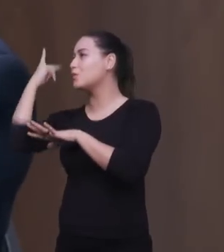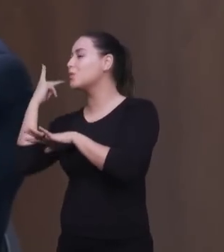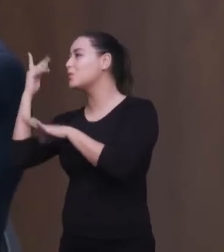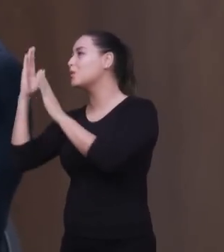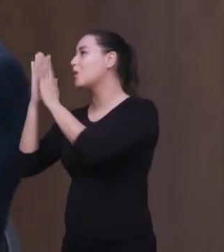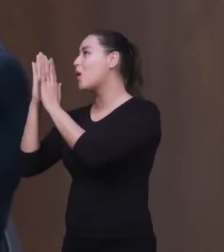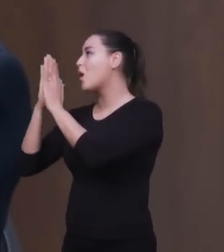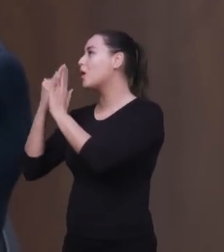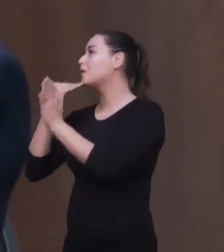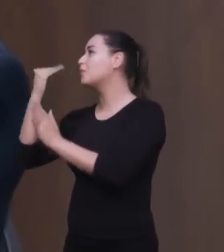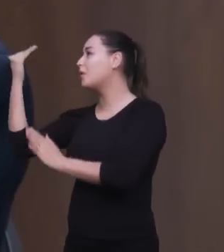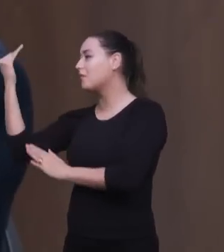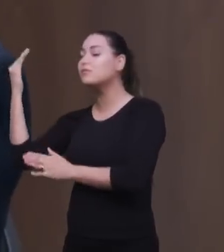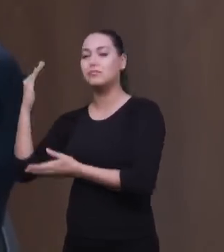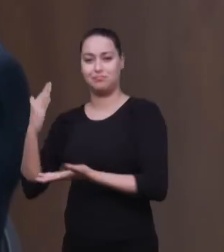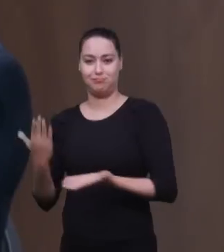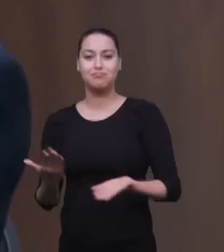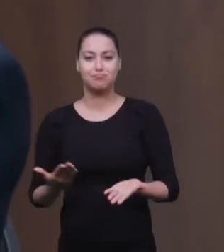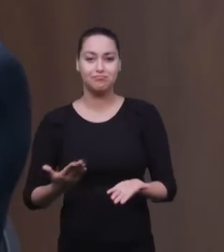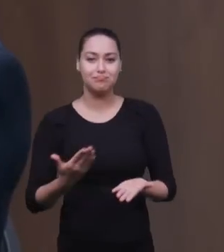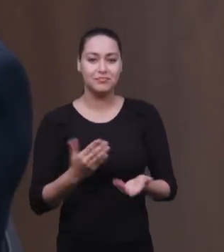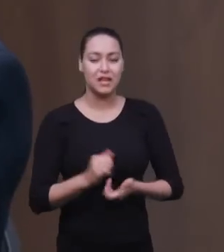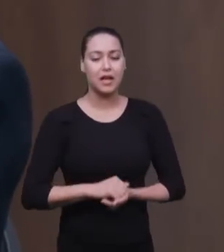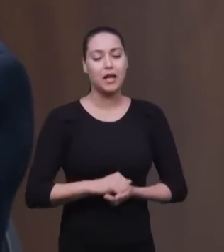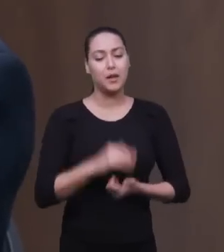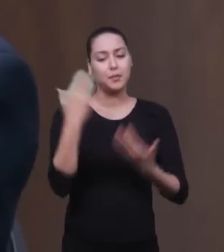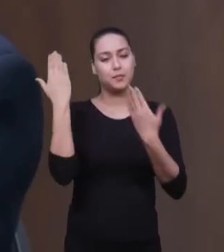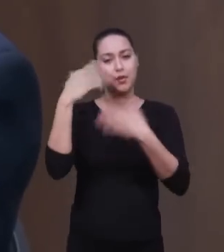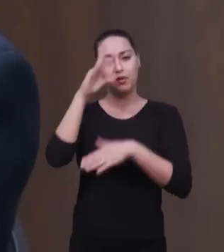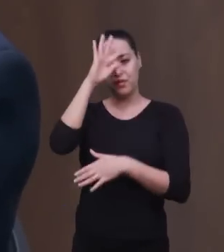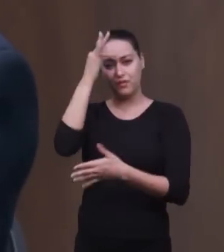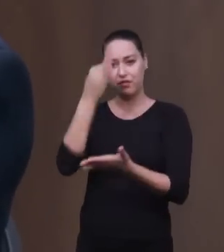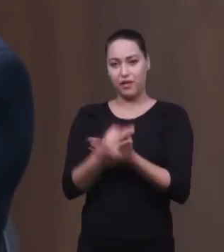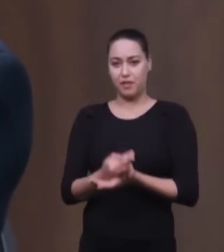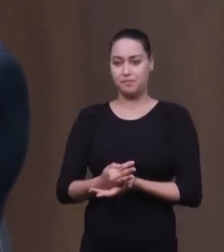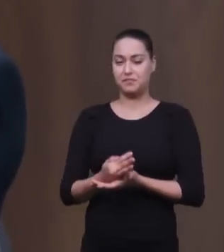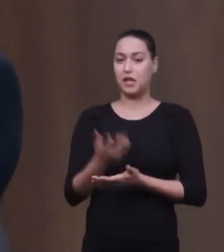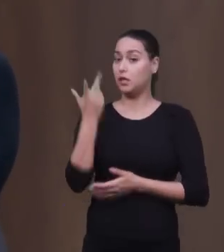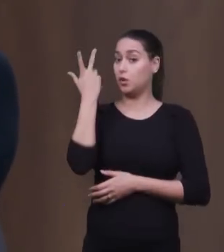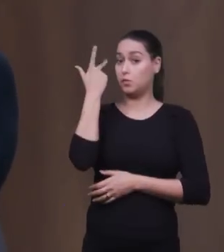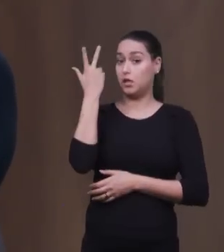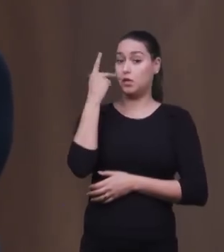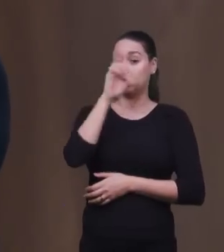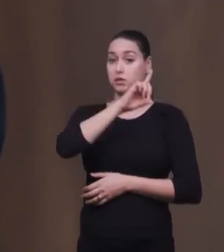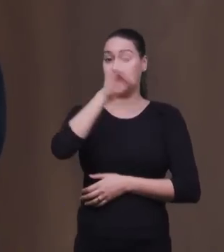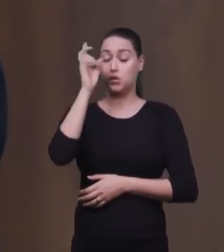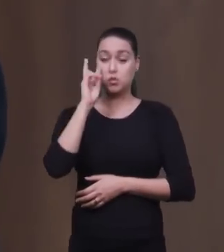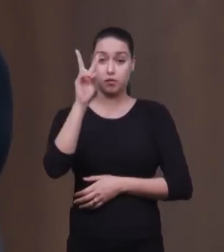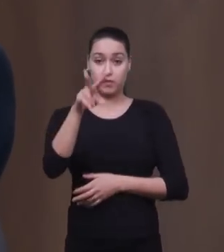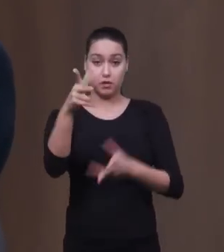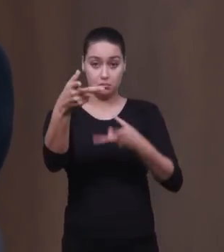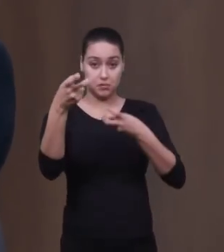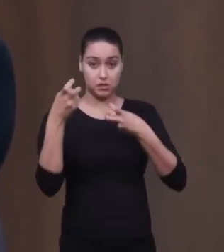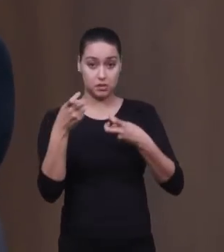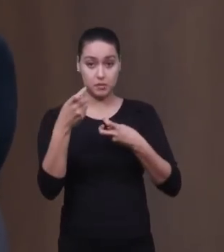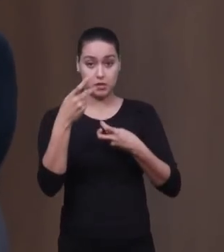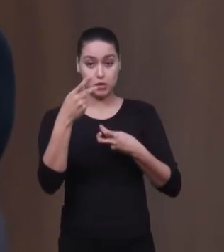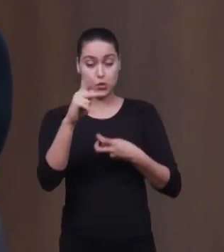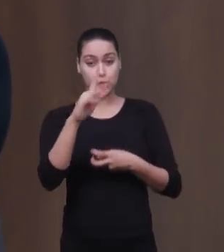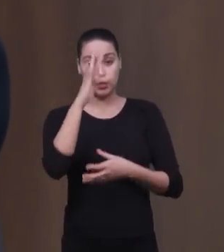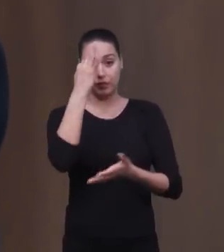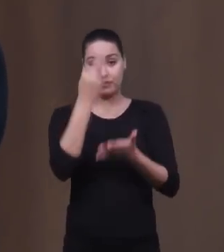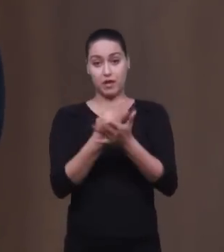Deus é isso, é você ir a Ele crendo que Ele existe. Então isso é a prova da sua fé. E naturalmente, Deus vendo que você está